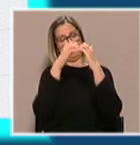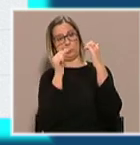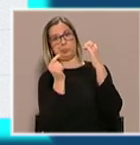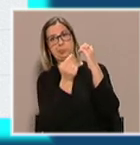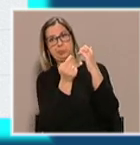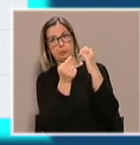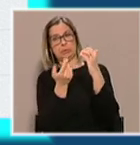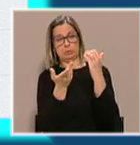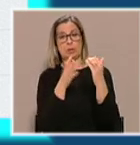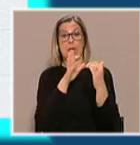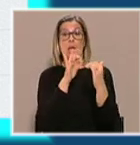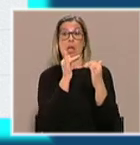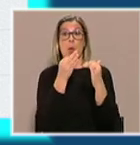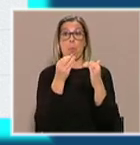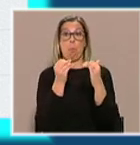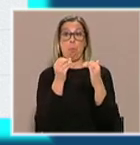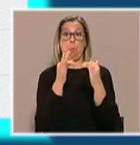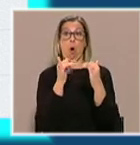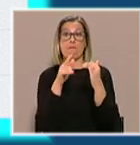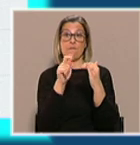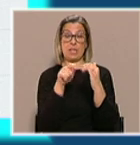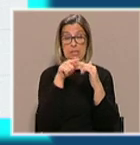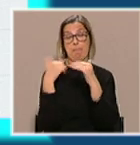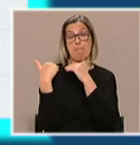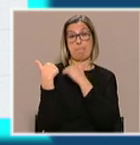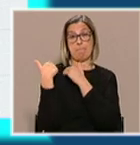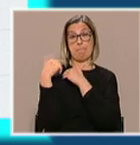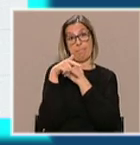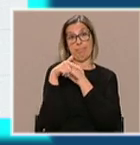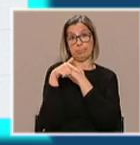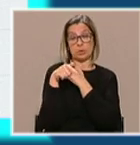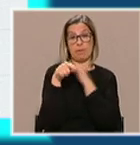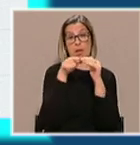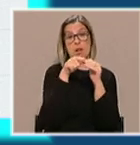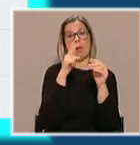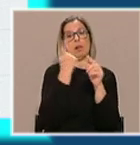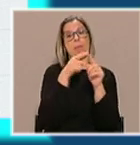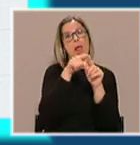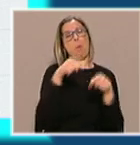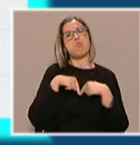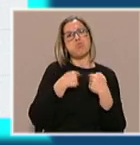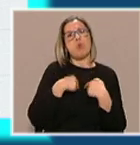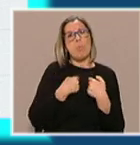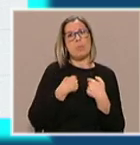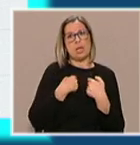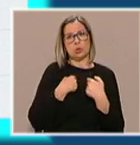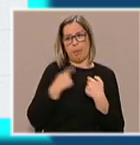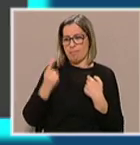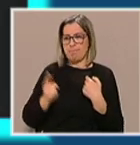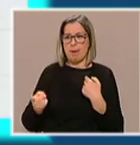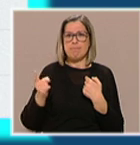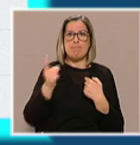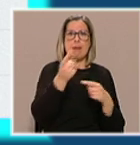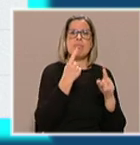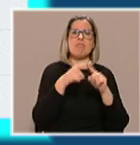glândula mestra, também vai induzir outras glândulas endócrinas a secretarem as suas próprias hormonas. E vamos então